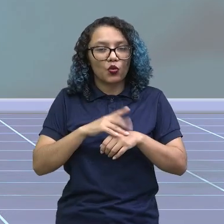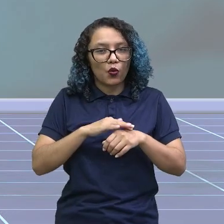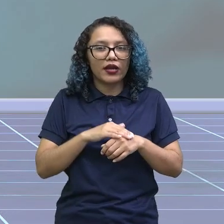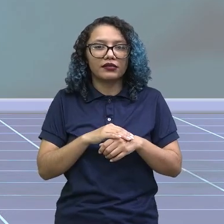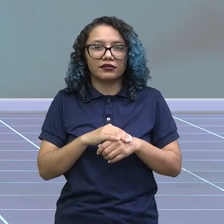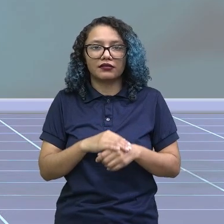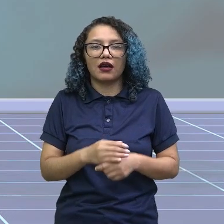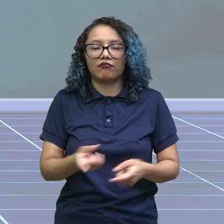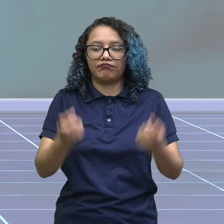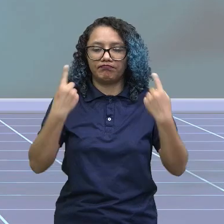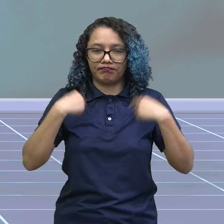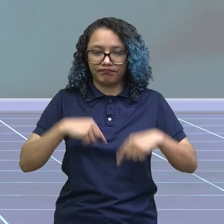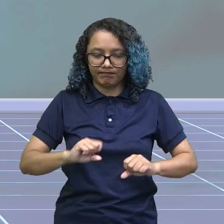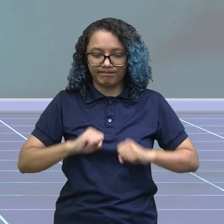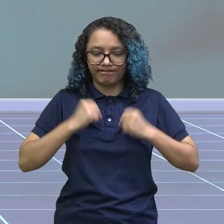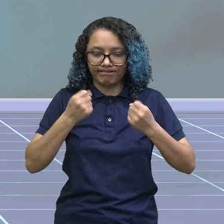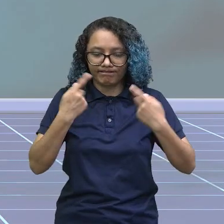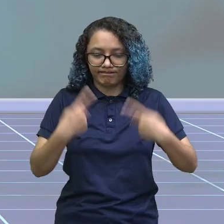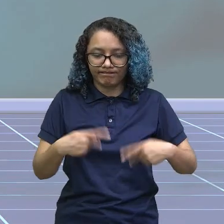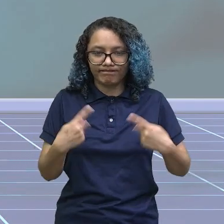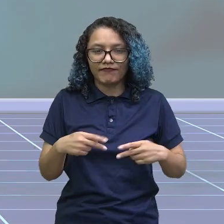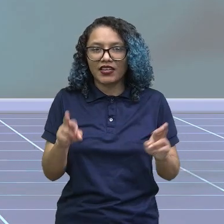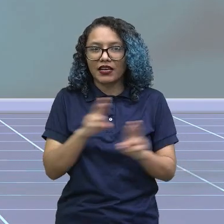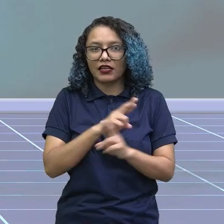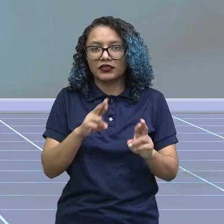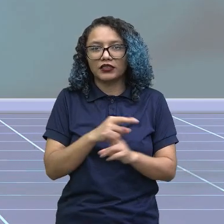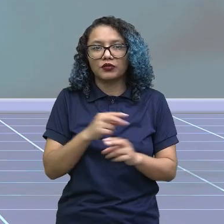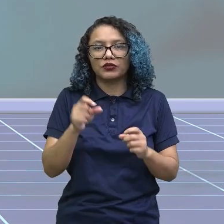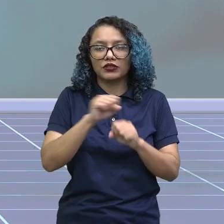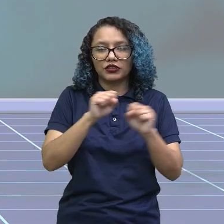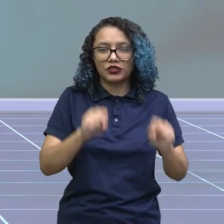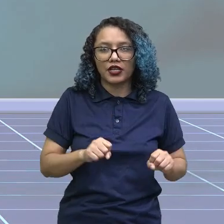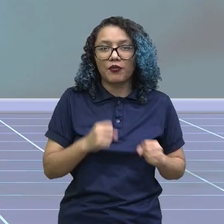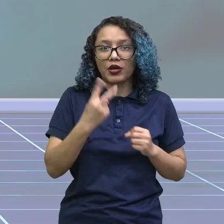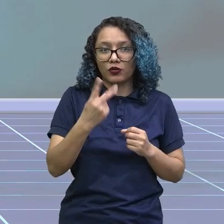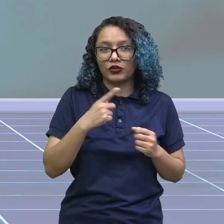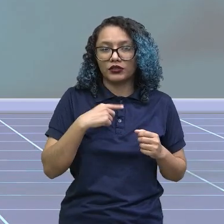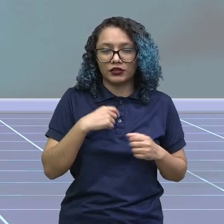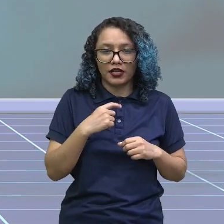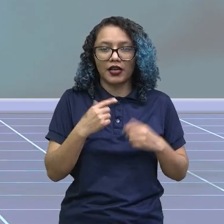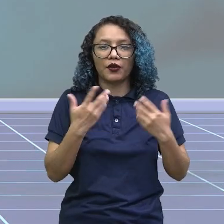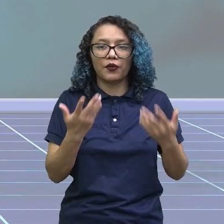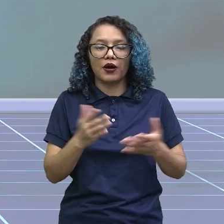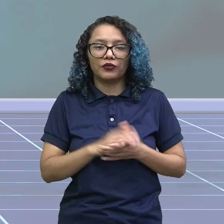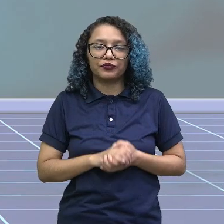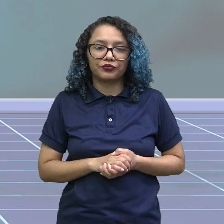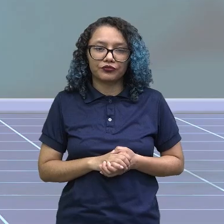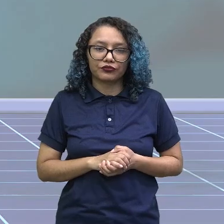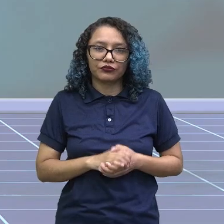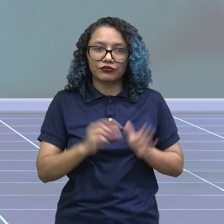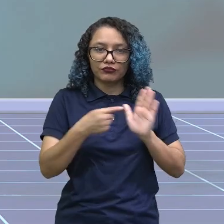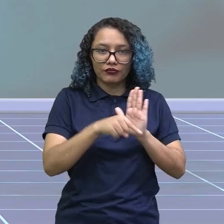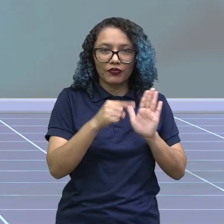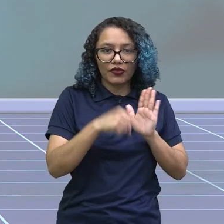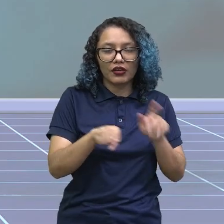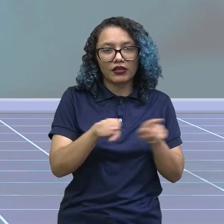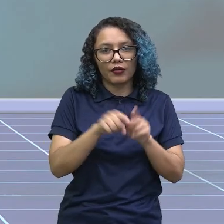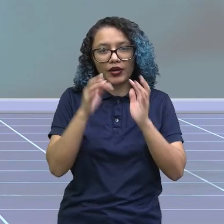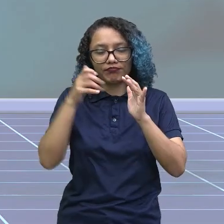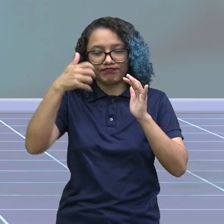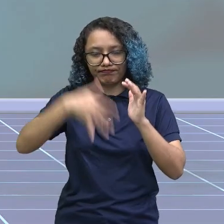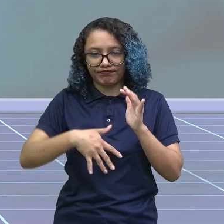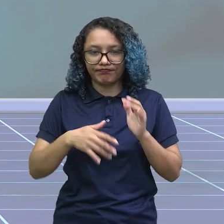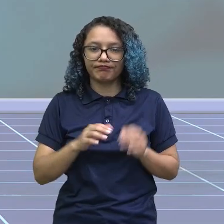gente relaciona aí dois sistemas, o sistema imunológico com o sistema nervoso, tá certo? Então, a gente trouxe aí